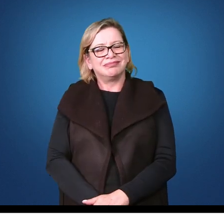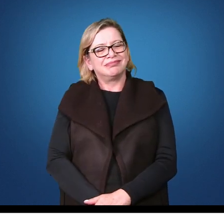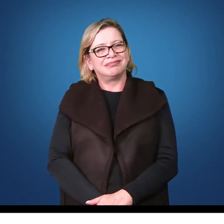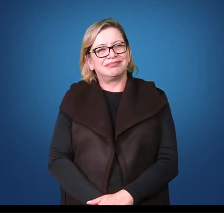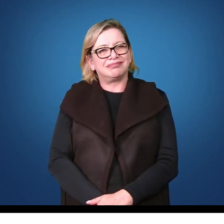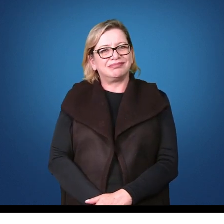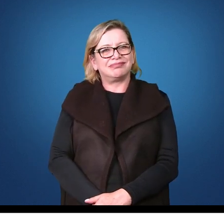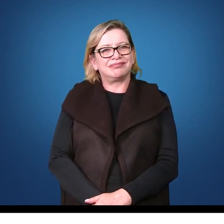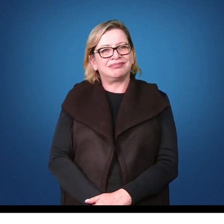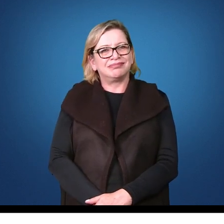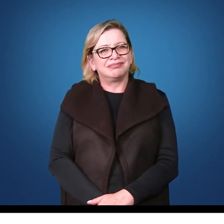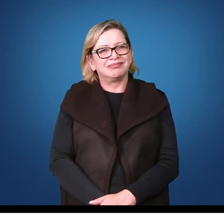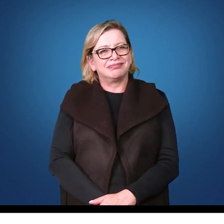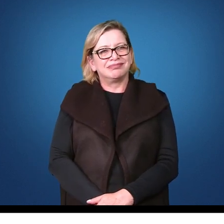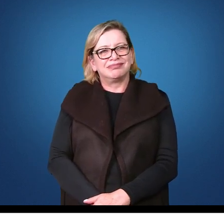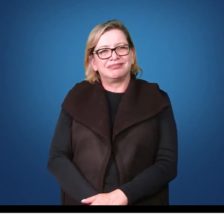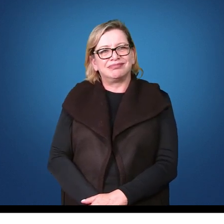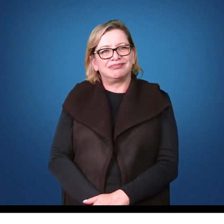Vá!